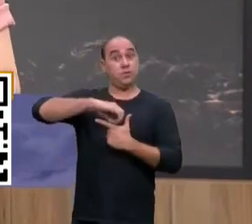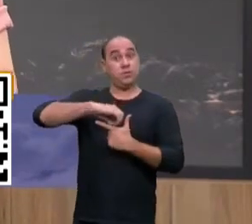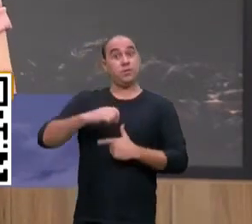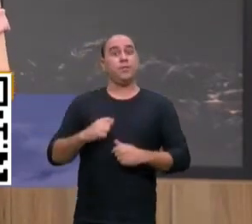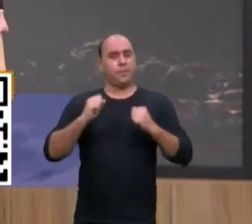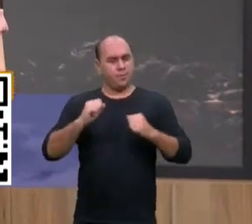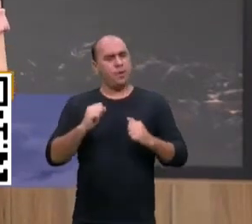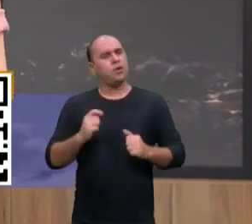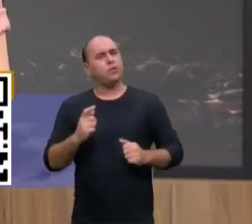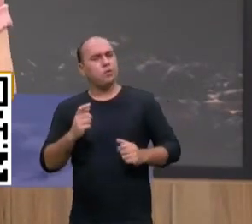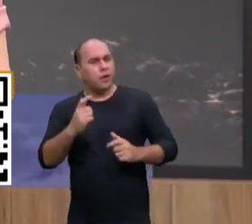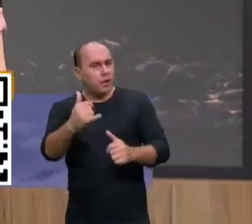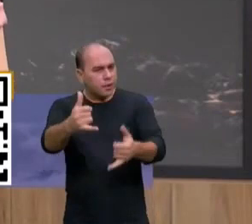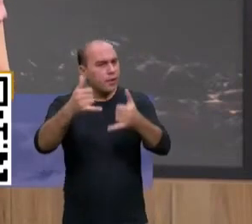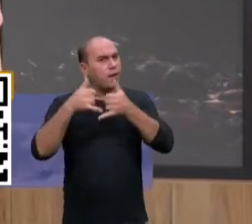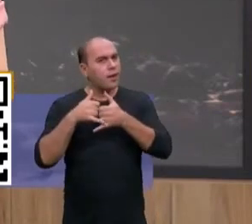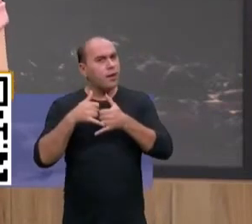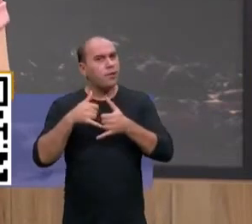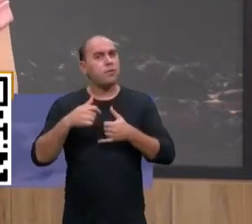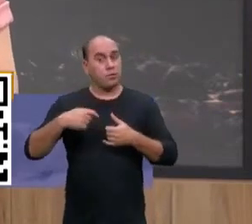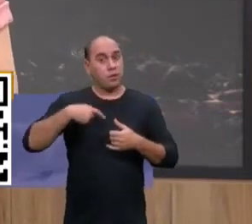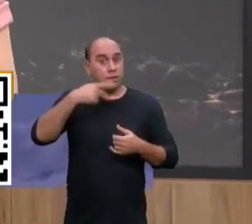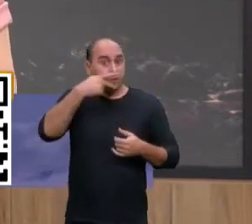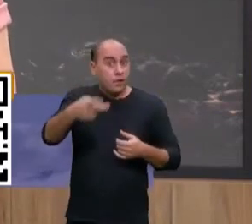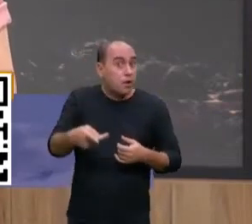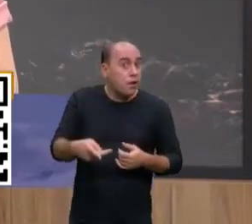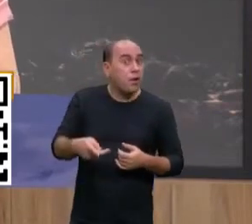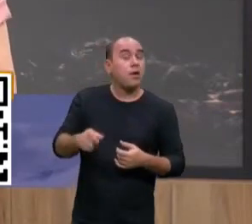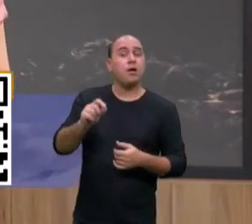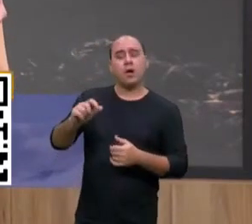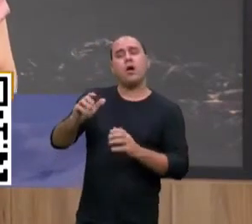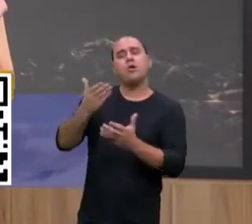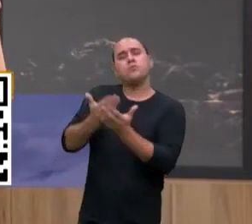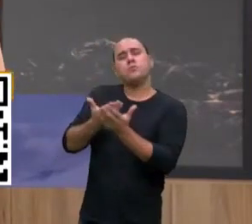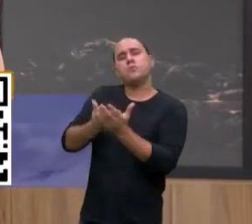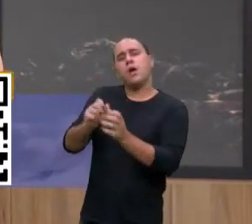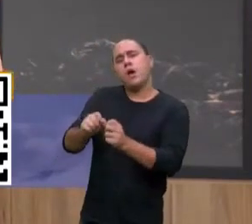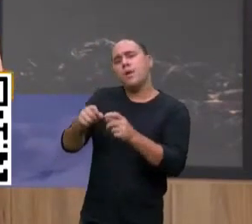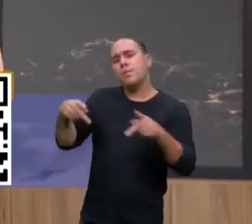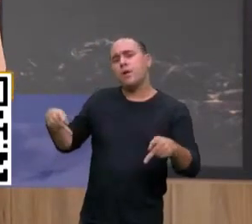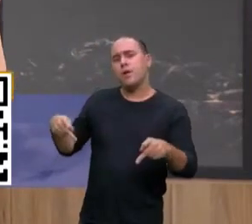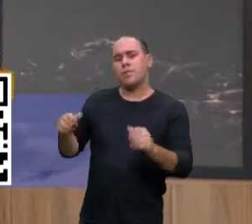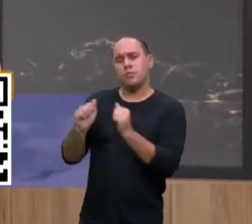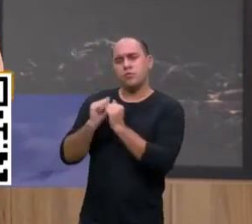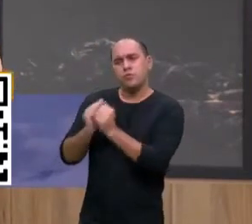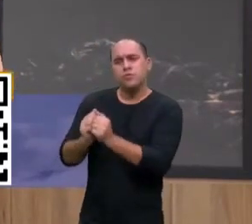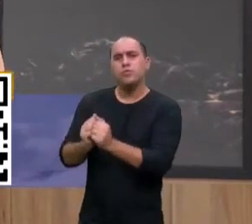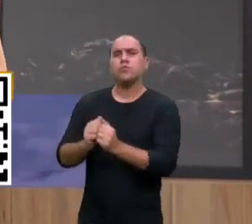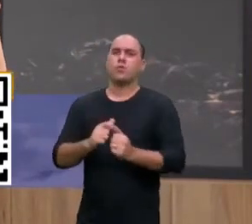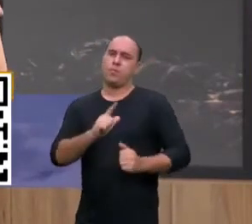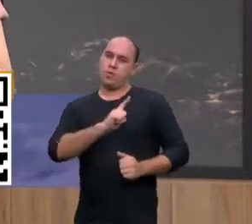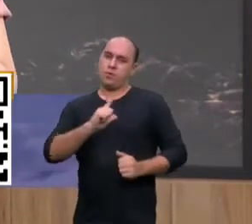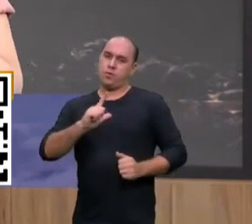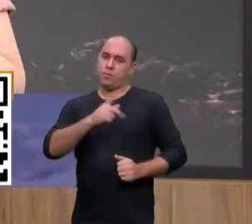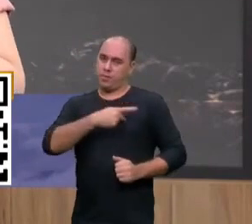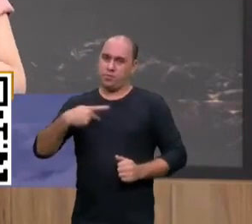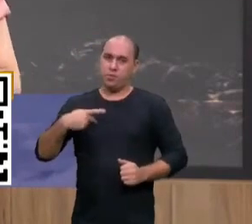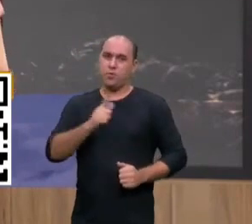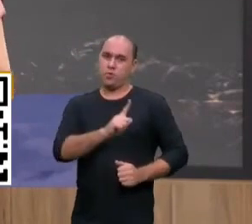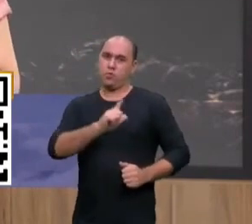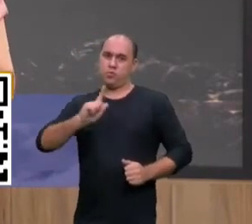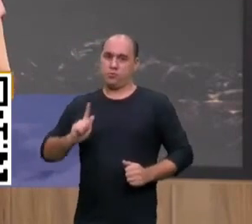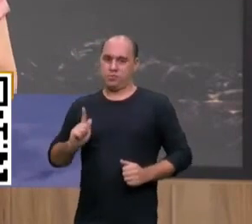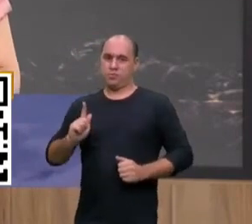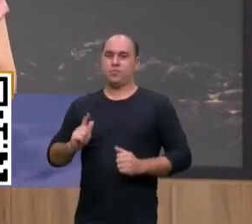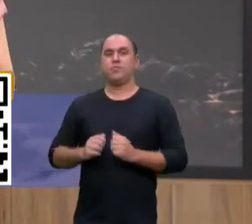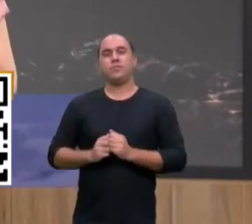pode ligar no horário comercial com a mente diz e quando te atender em você disse que quer estudar o Apocalipse com Pastor Luís Gonçalves e com